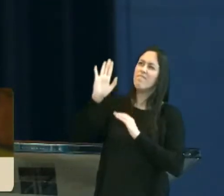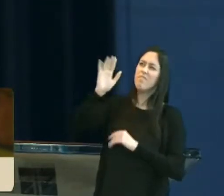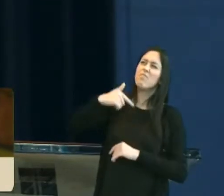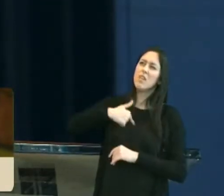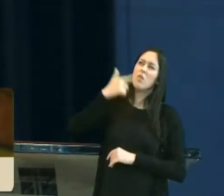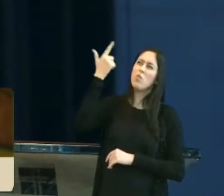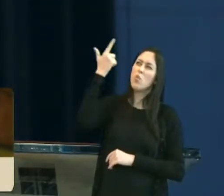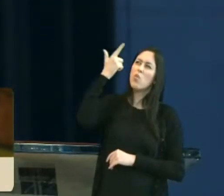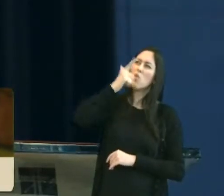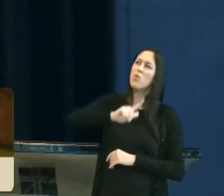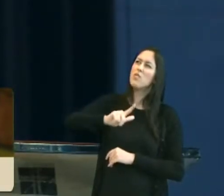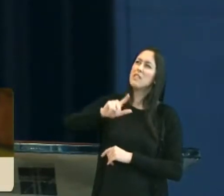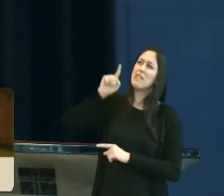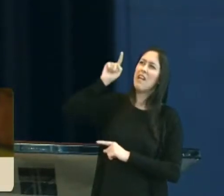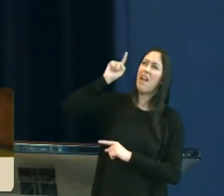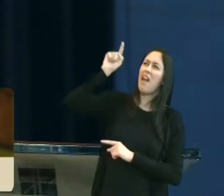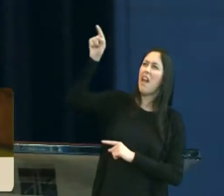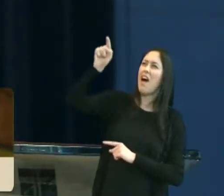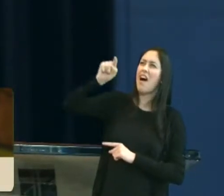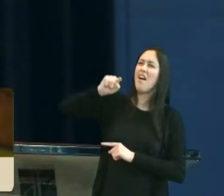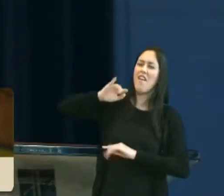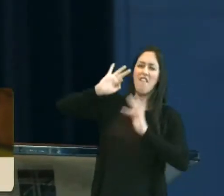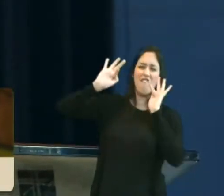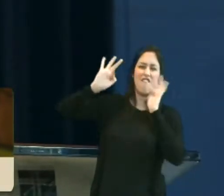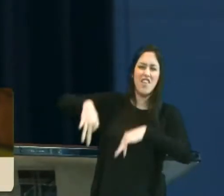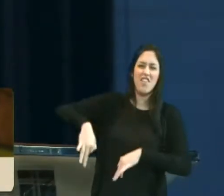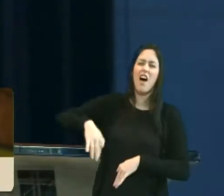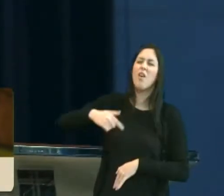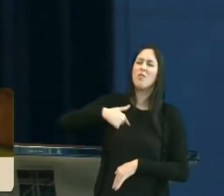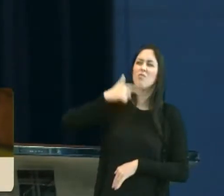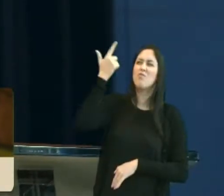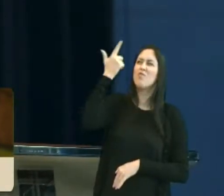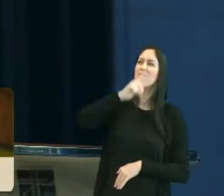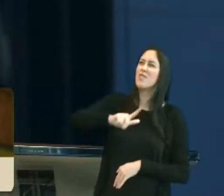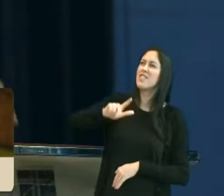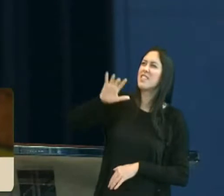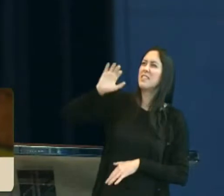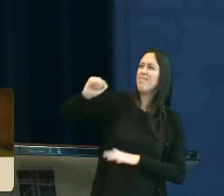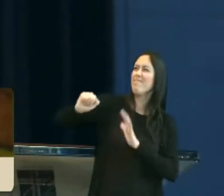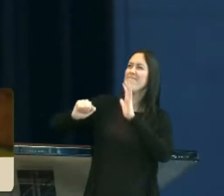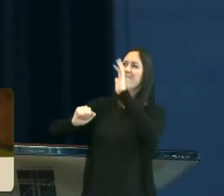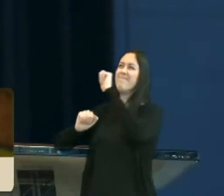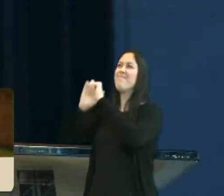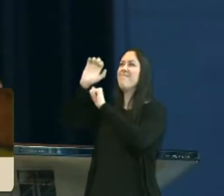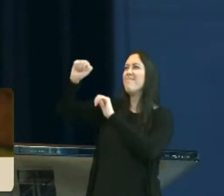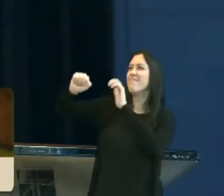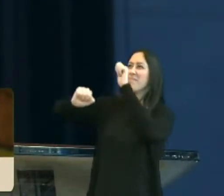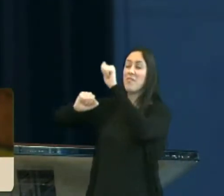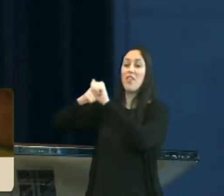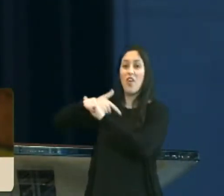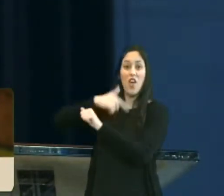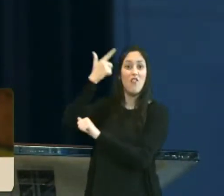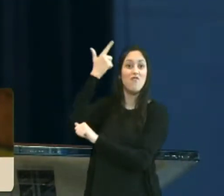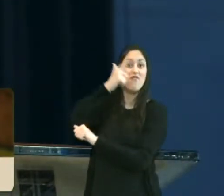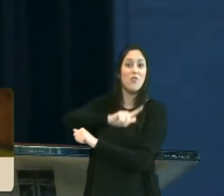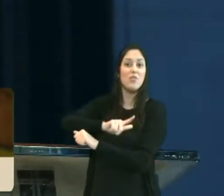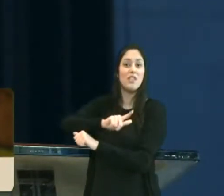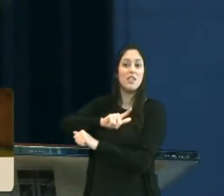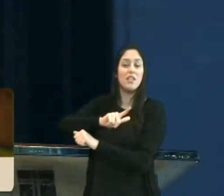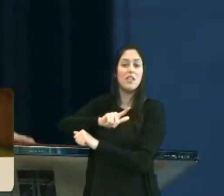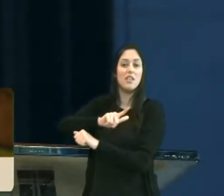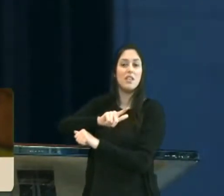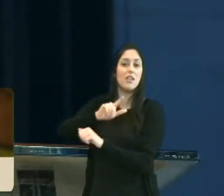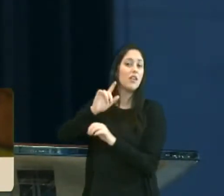o objetivo final é o cume, é o alto da montanha. Esse é apenas metade